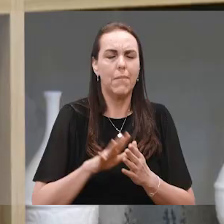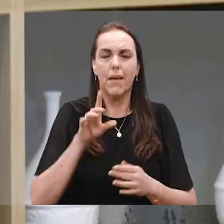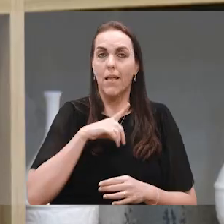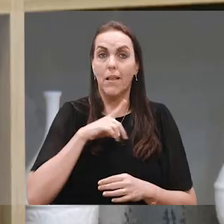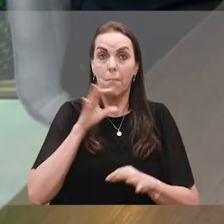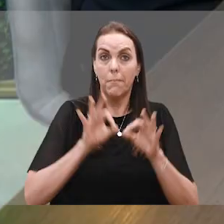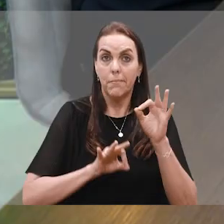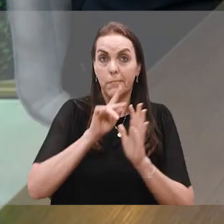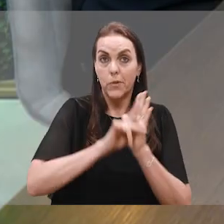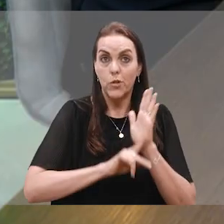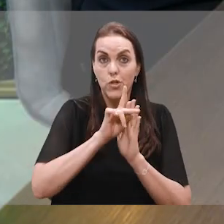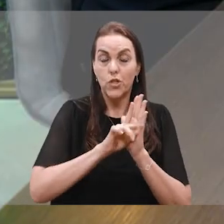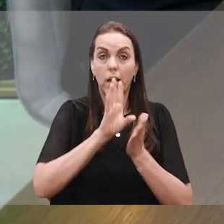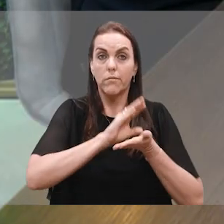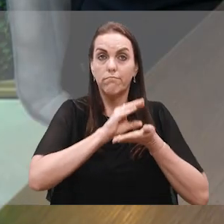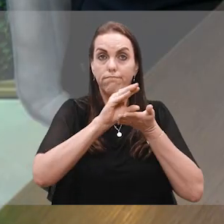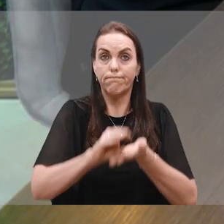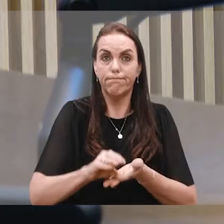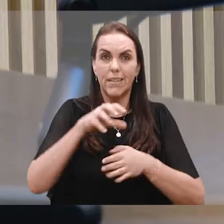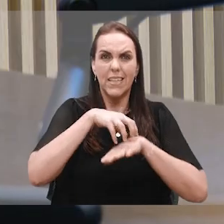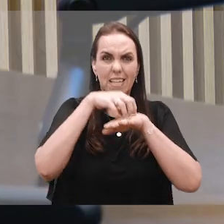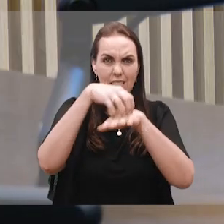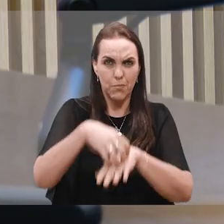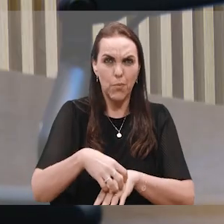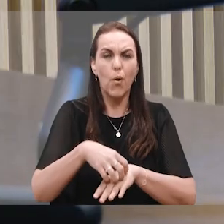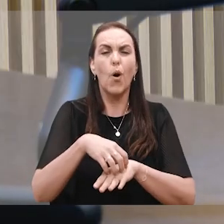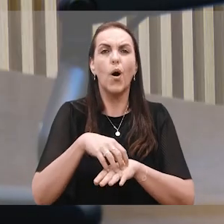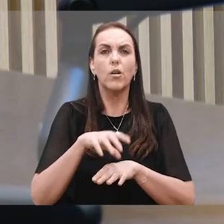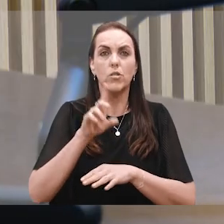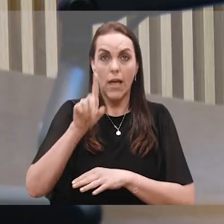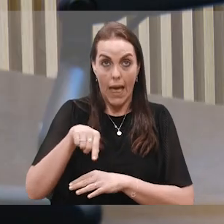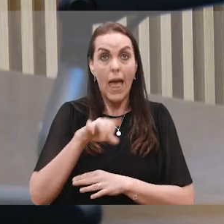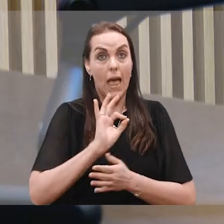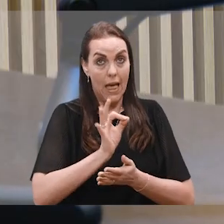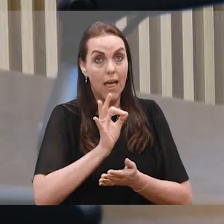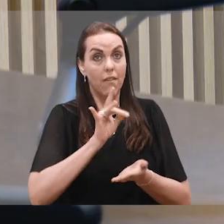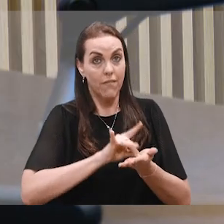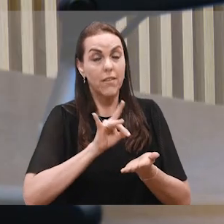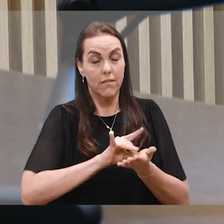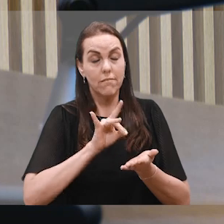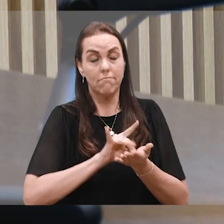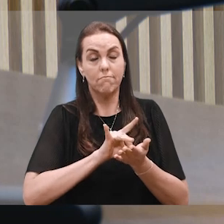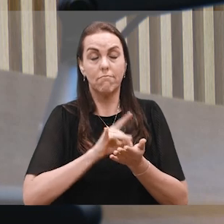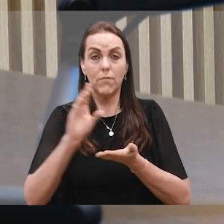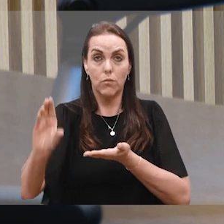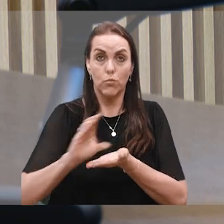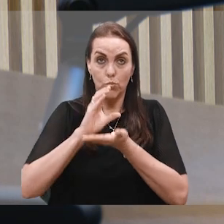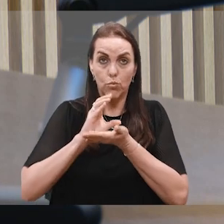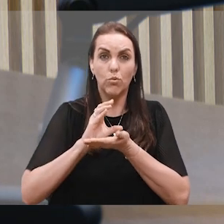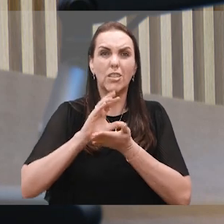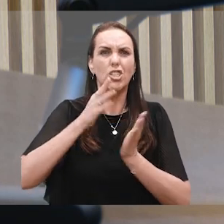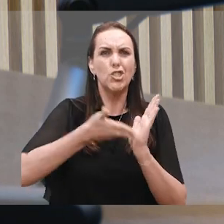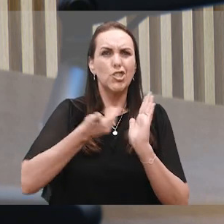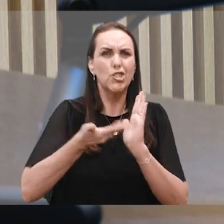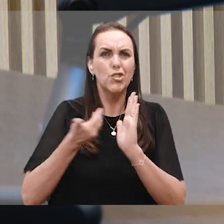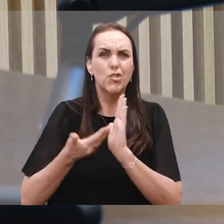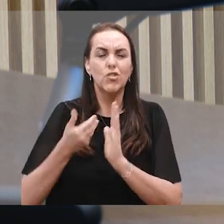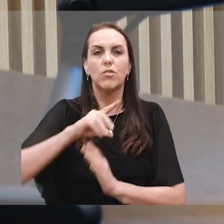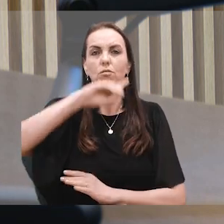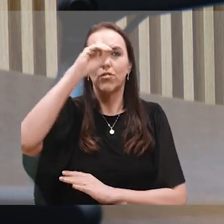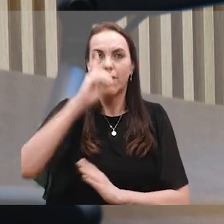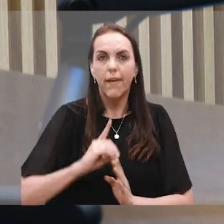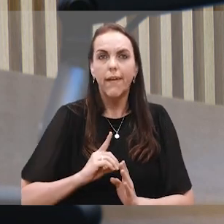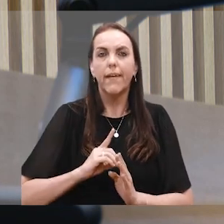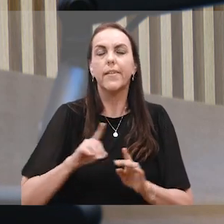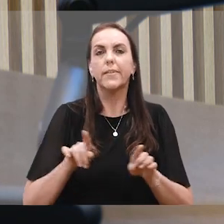um projeto de subsídio de transporte coletivo, se eu não me Isso, engano, então subsídio e mais uma série de retiradas de